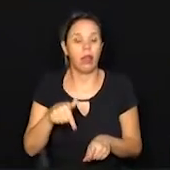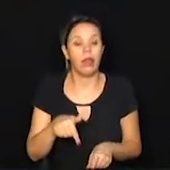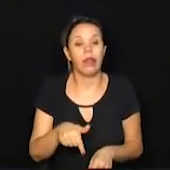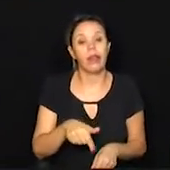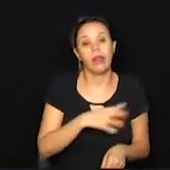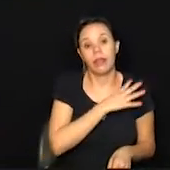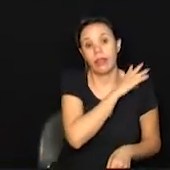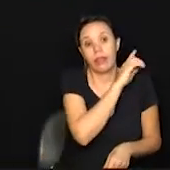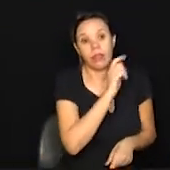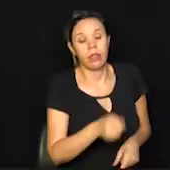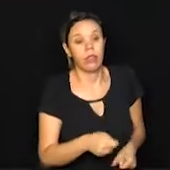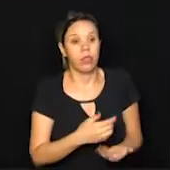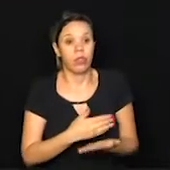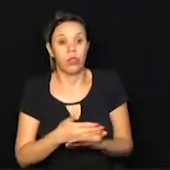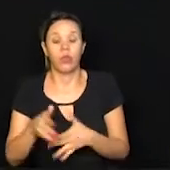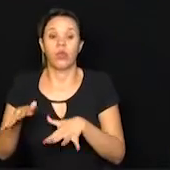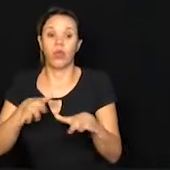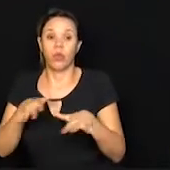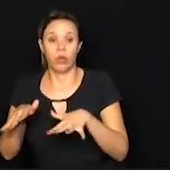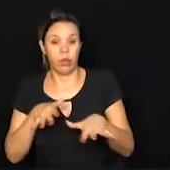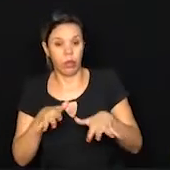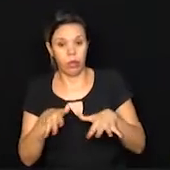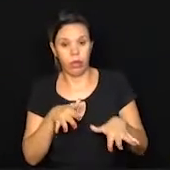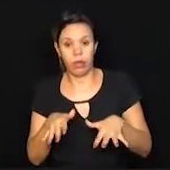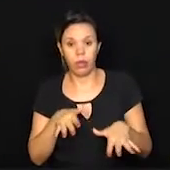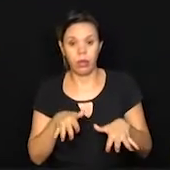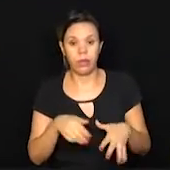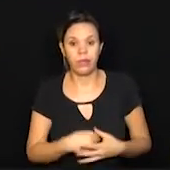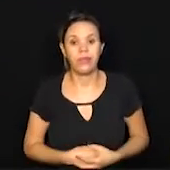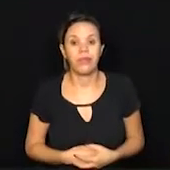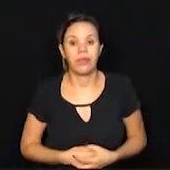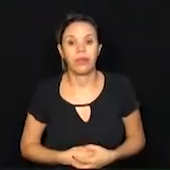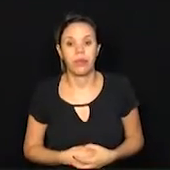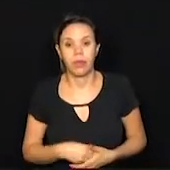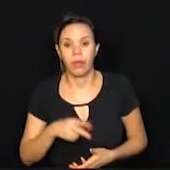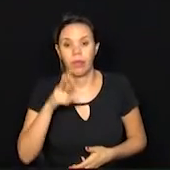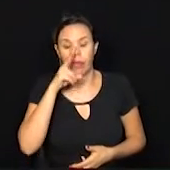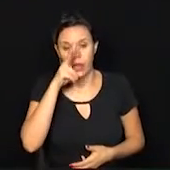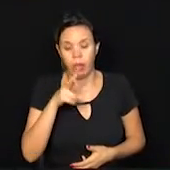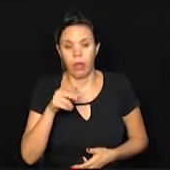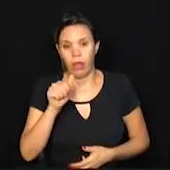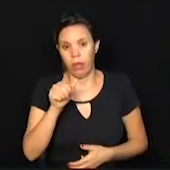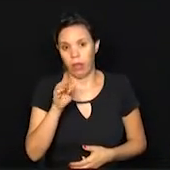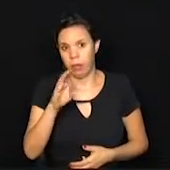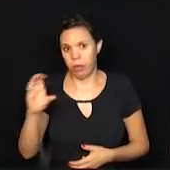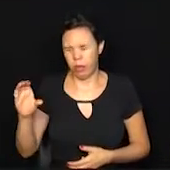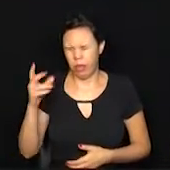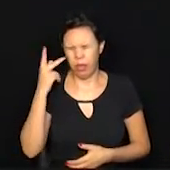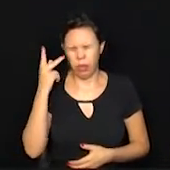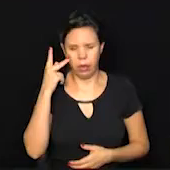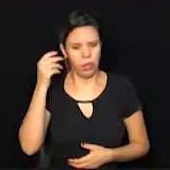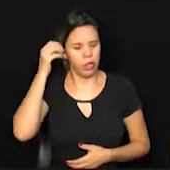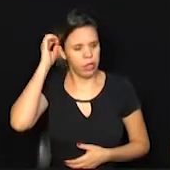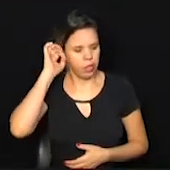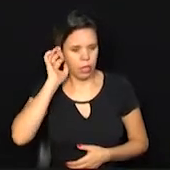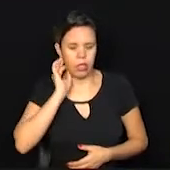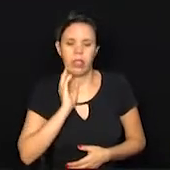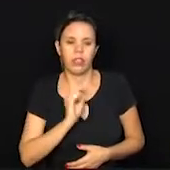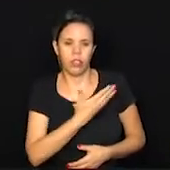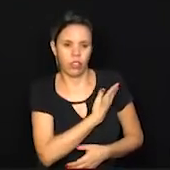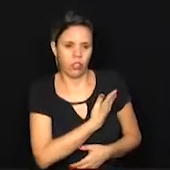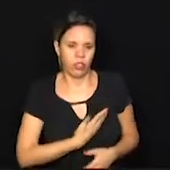ditadura evidentemente começa a mobilização aí já mais forte no ABC Paulista né o